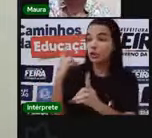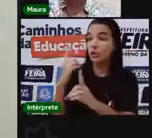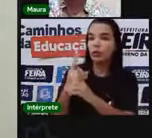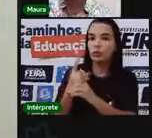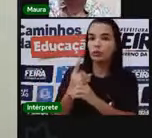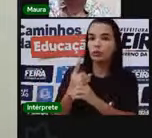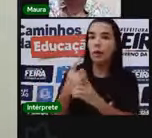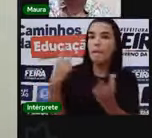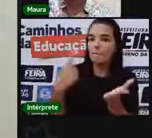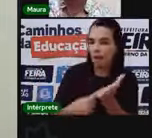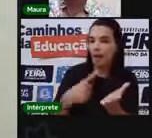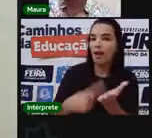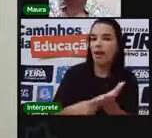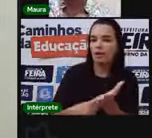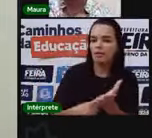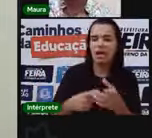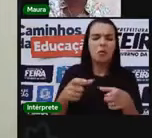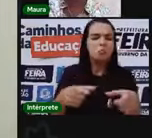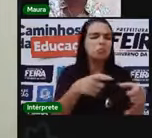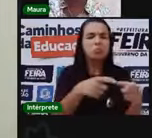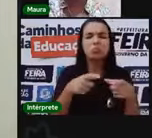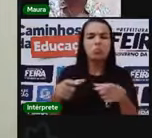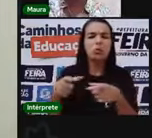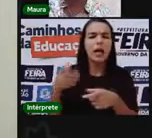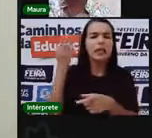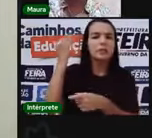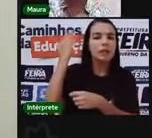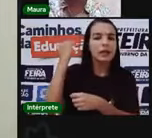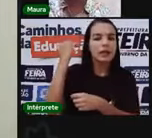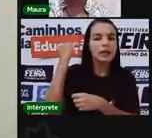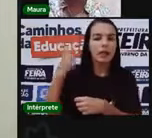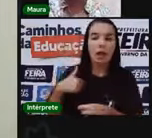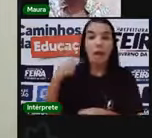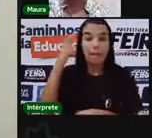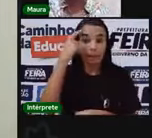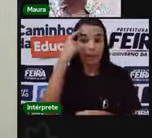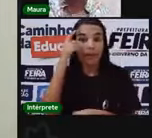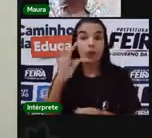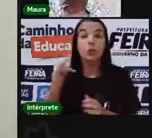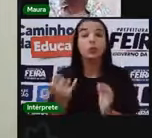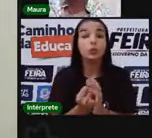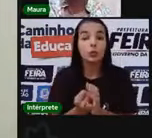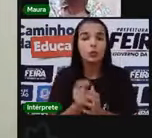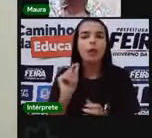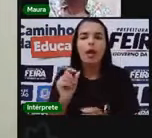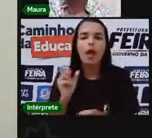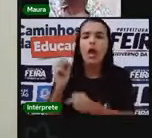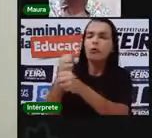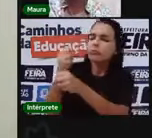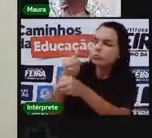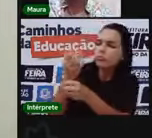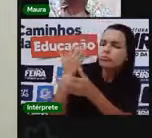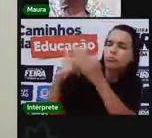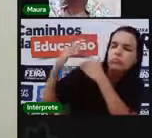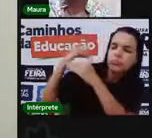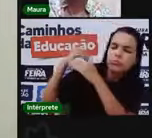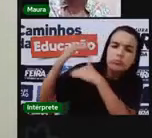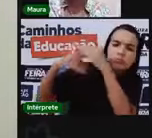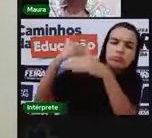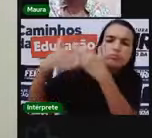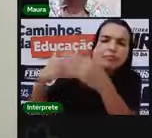algum lugar do passado. Rampateba tinha razão. Penso que tudo isso foi construído de alguma forma para que nós